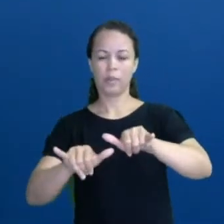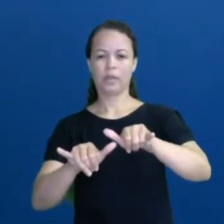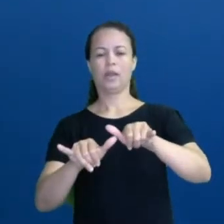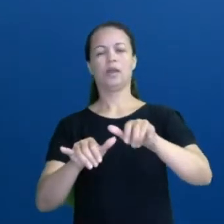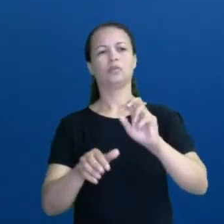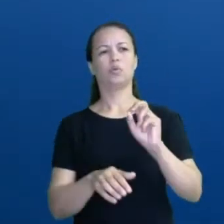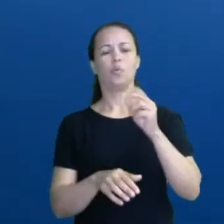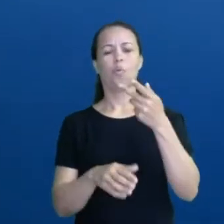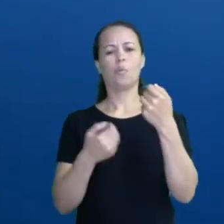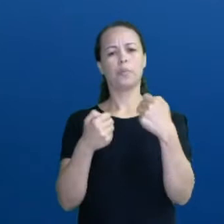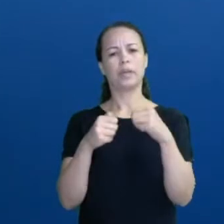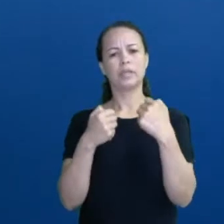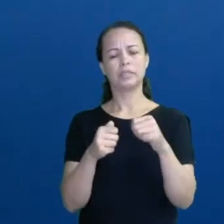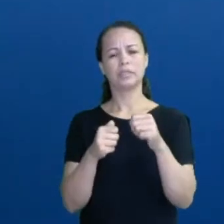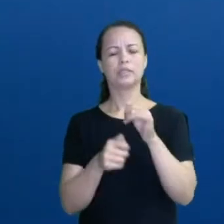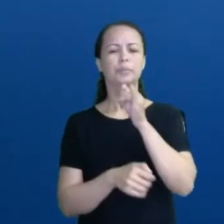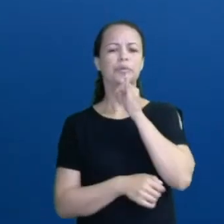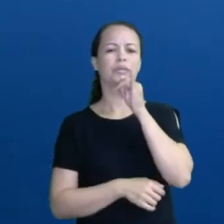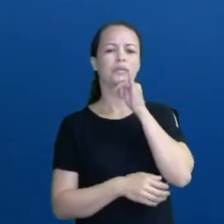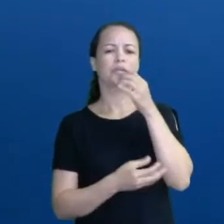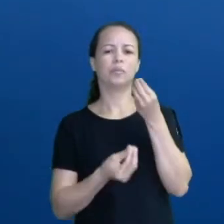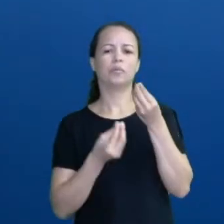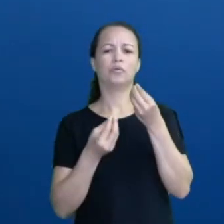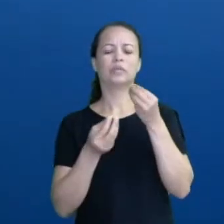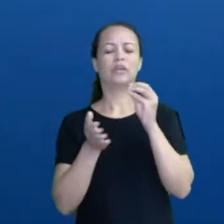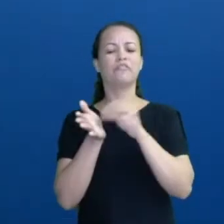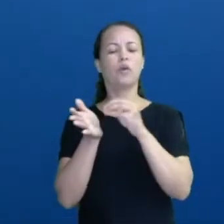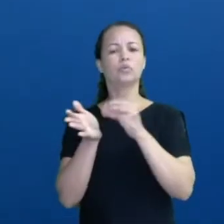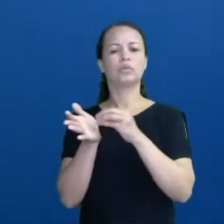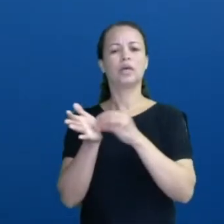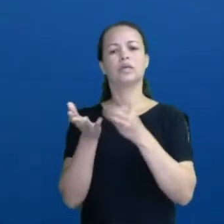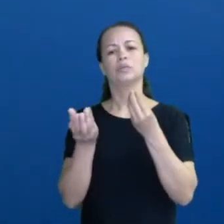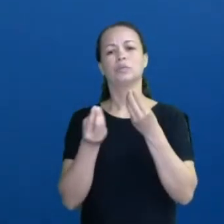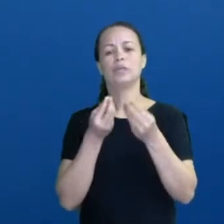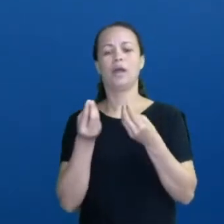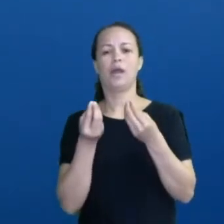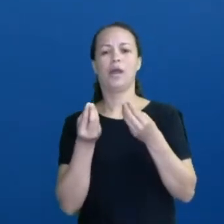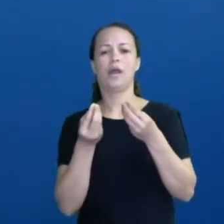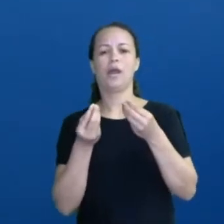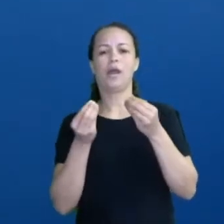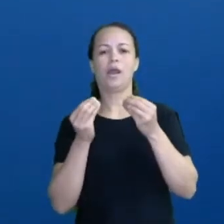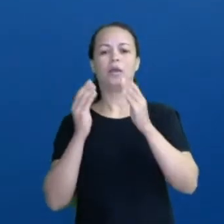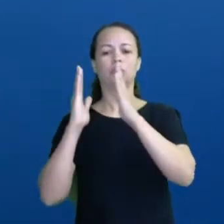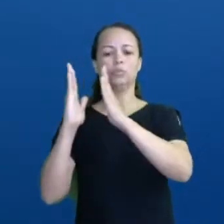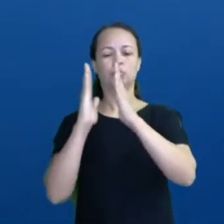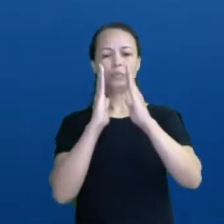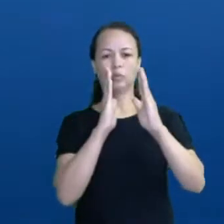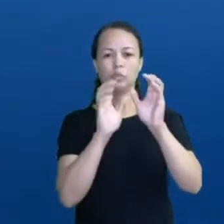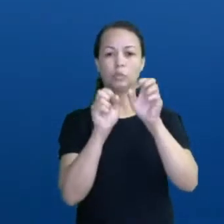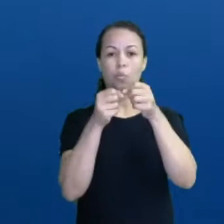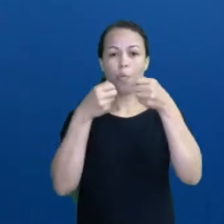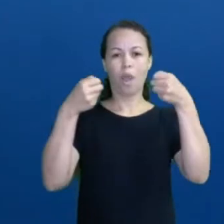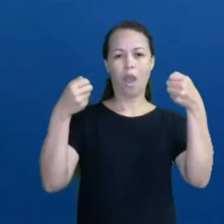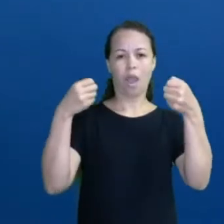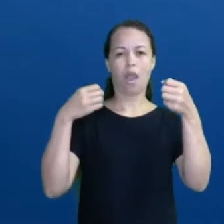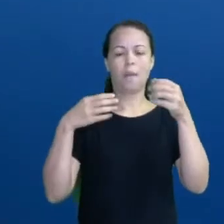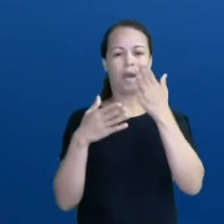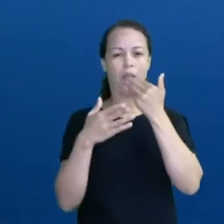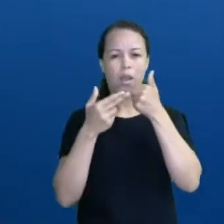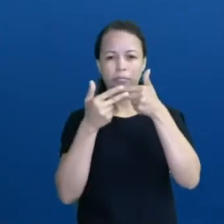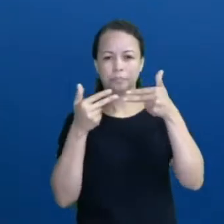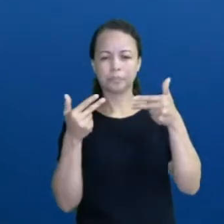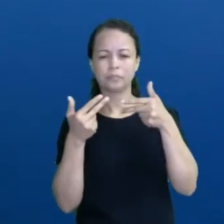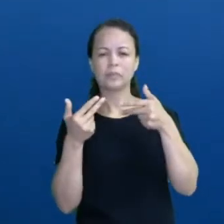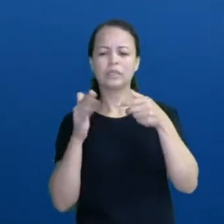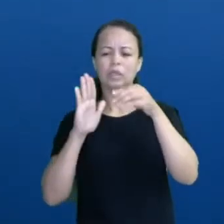precisa, por exemplo, ver o que está faltando lá na nossa despensa, a gente faz uma lista. Esse textinho em que a